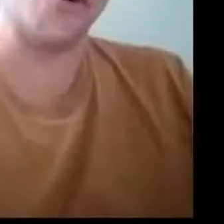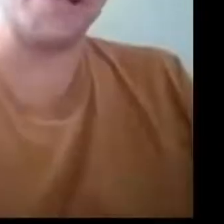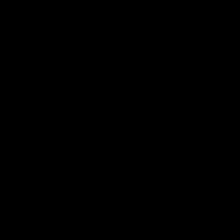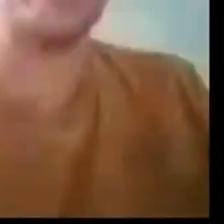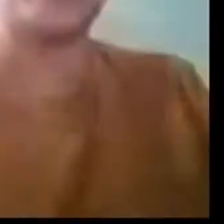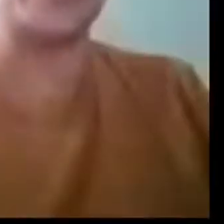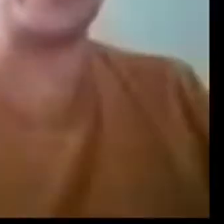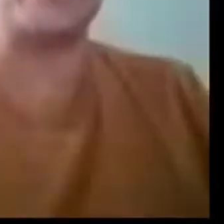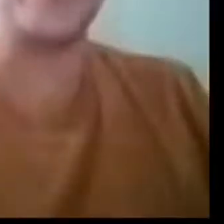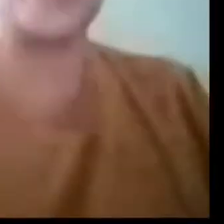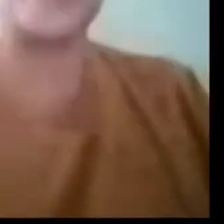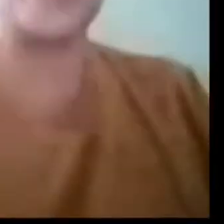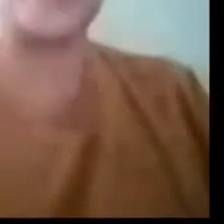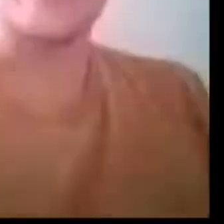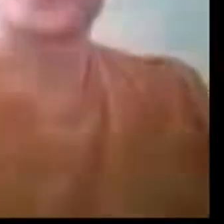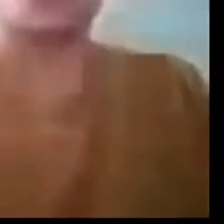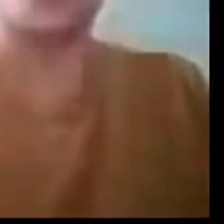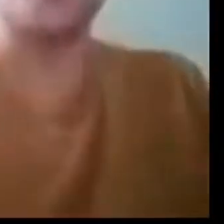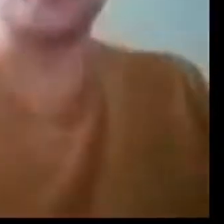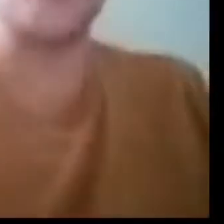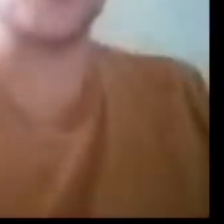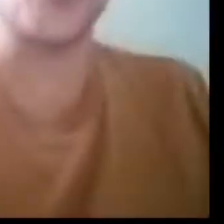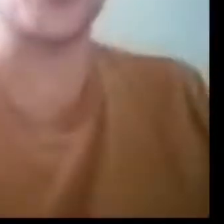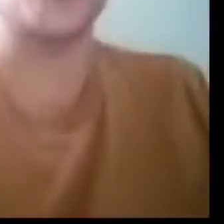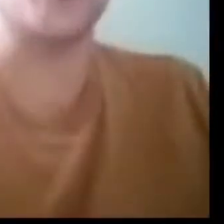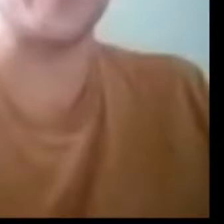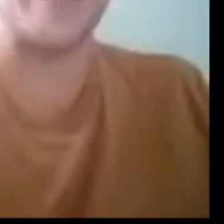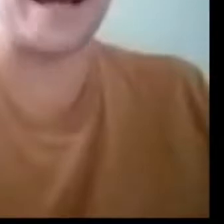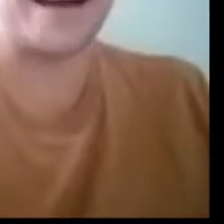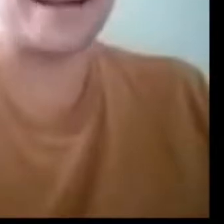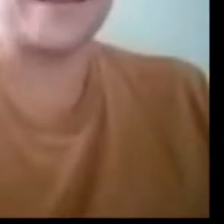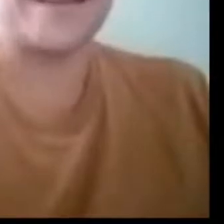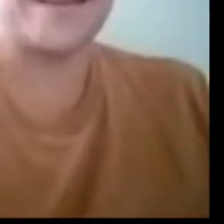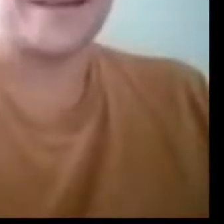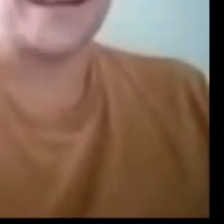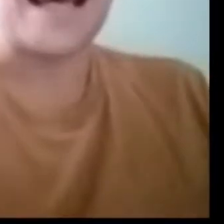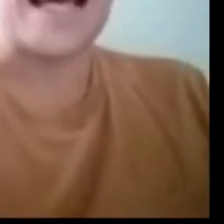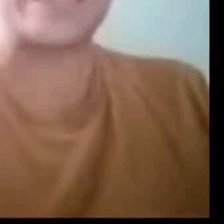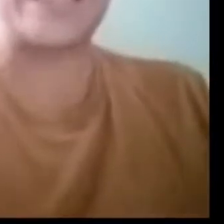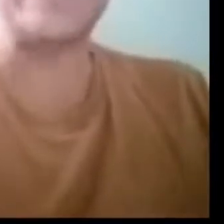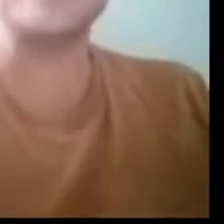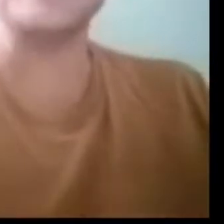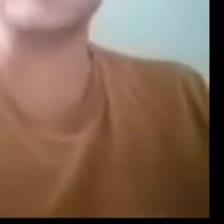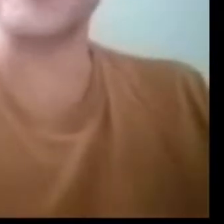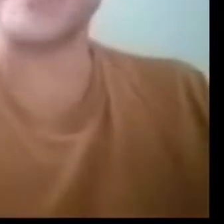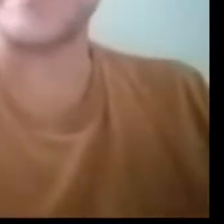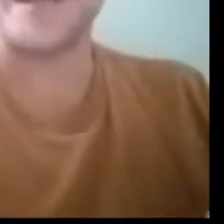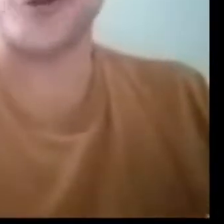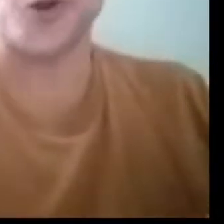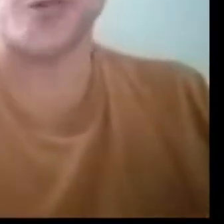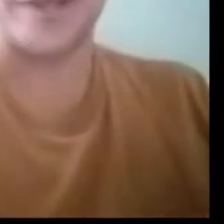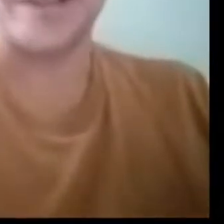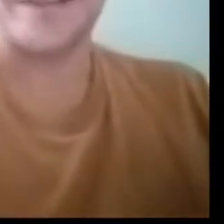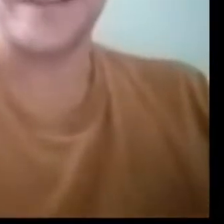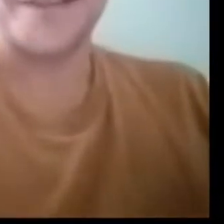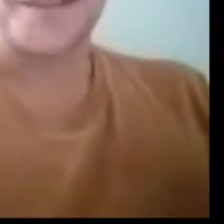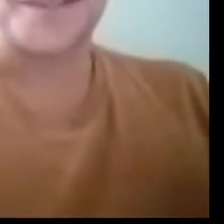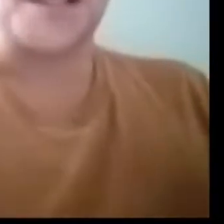Vou começar aqui a falar rapidamente. Sou o professor do Joubert, aqui na cidade de